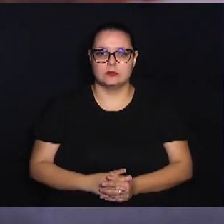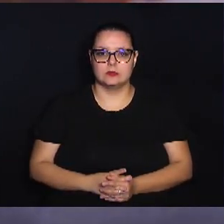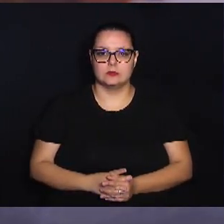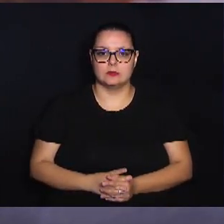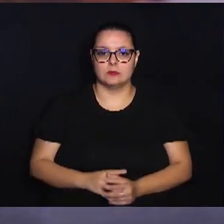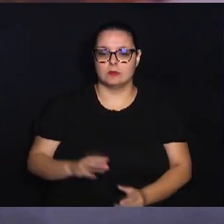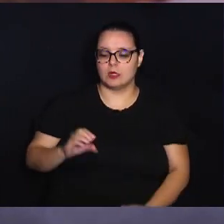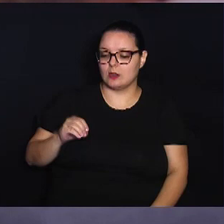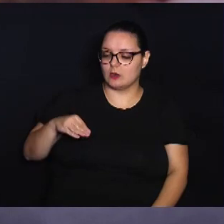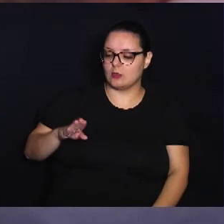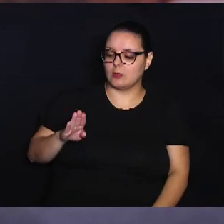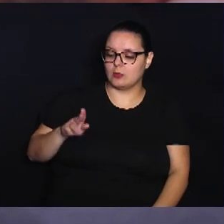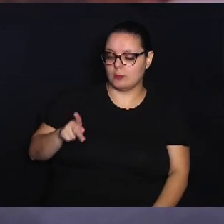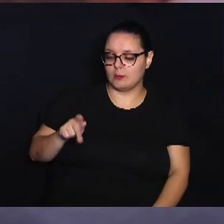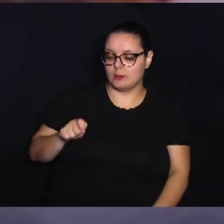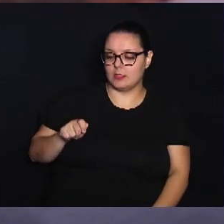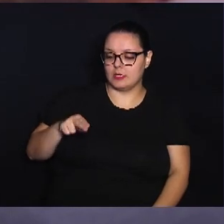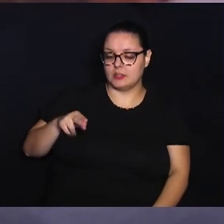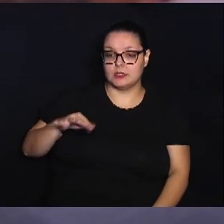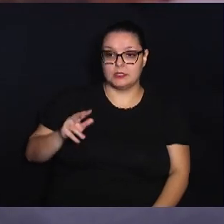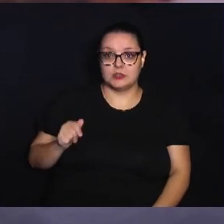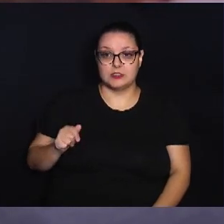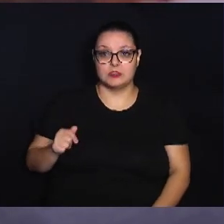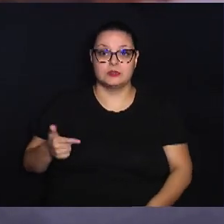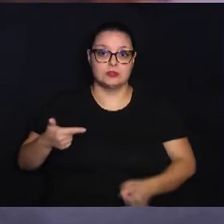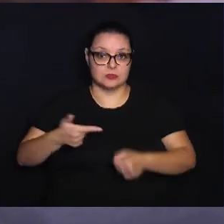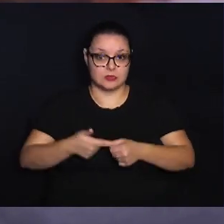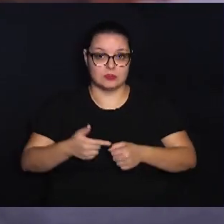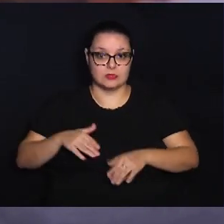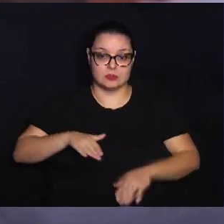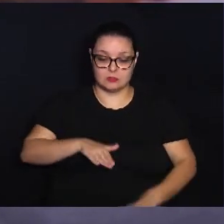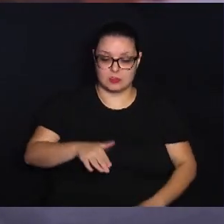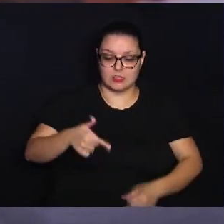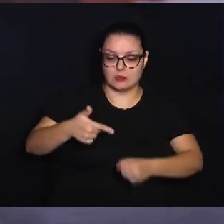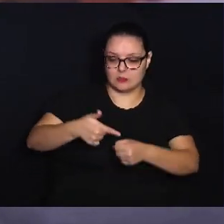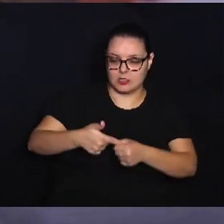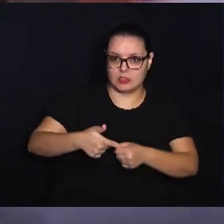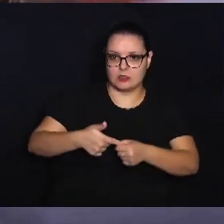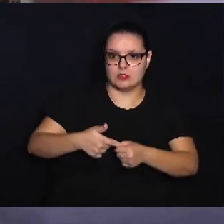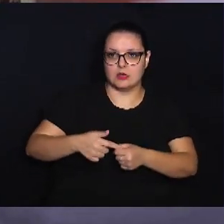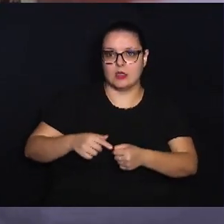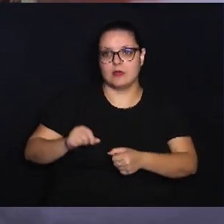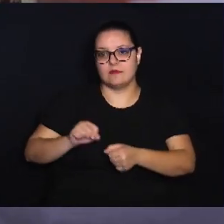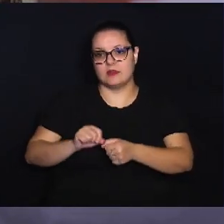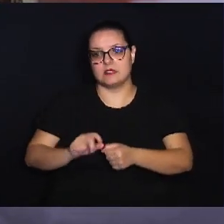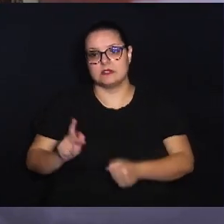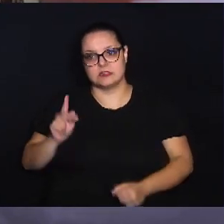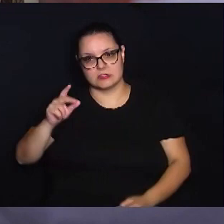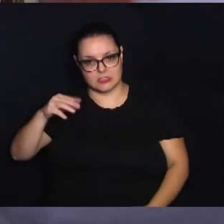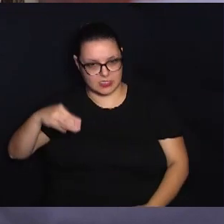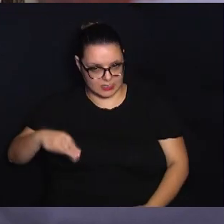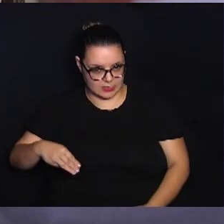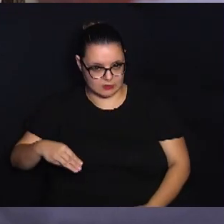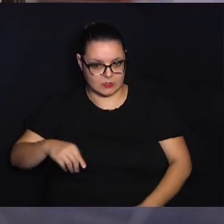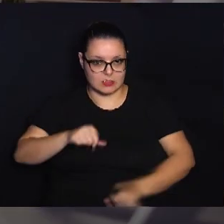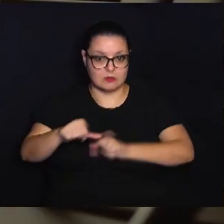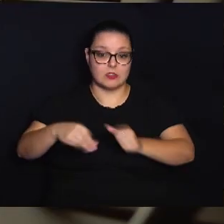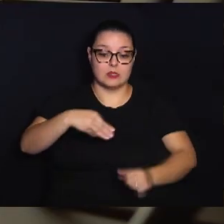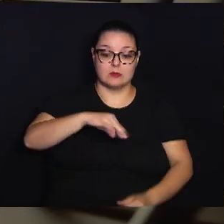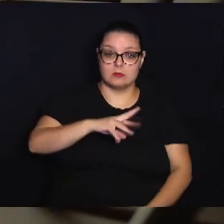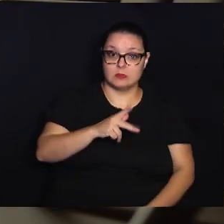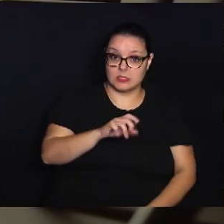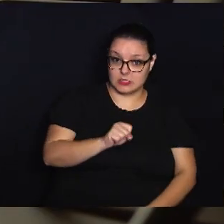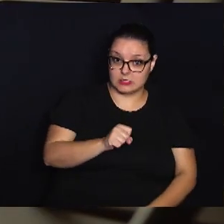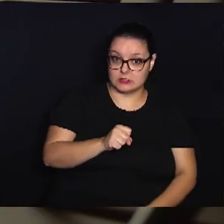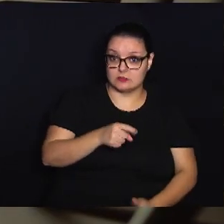uma companhia de combustíveis que oferece um programa chamado Quilômetros de Vantagem. Então você abastece seu carro, ele te gera quilômetros que você pode converter esses quilômetros em